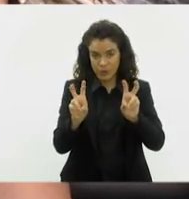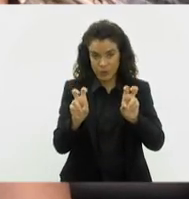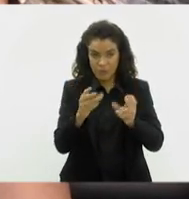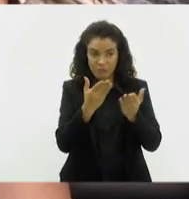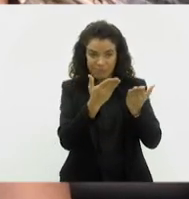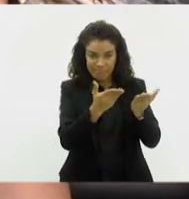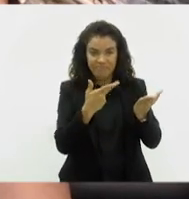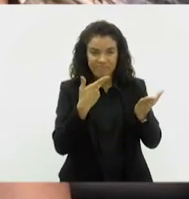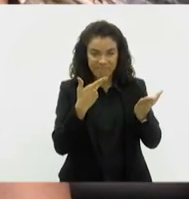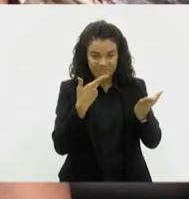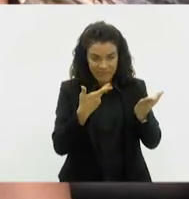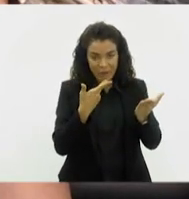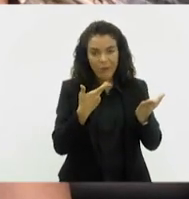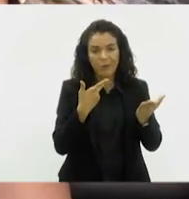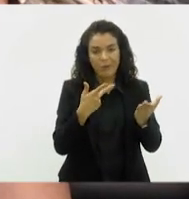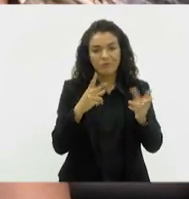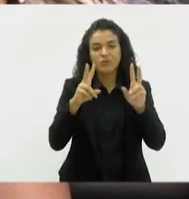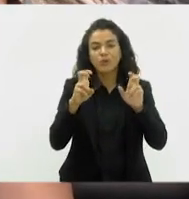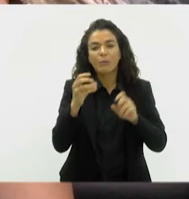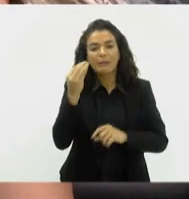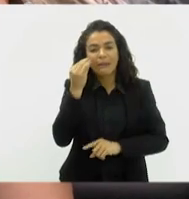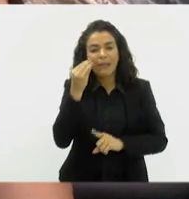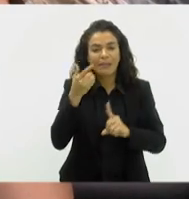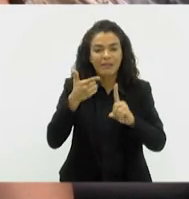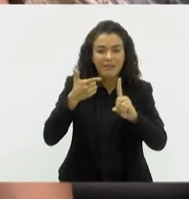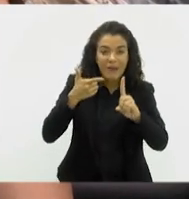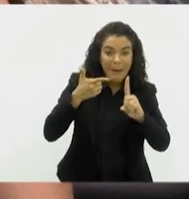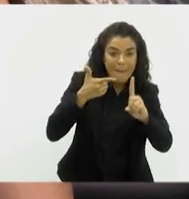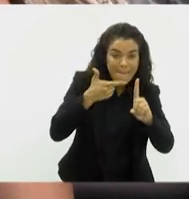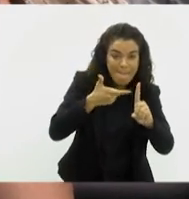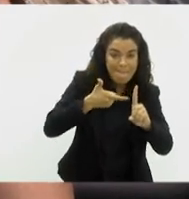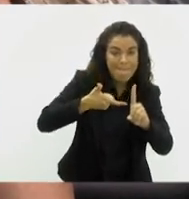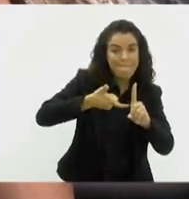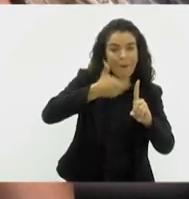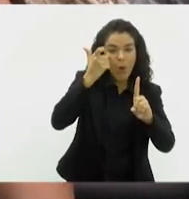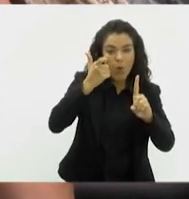senhor citou, que é a tentativa de latrocínio. Uma pessoa